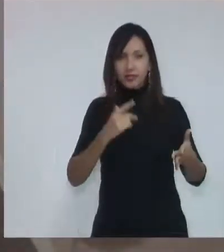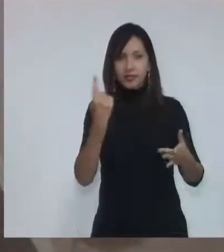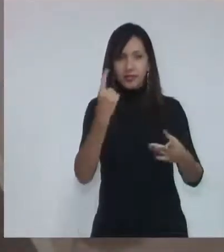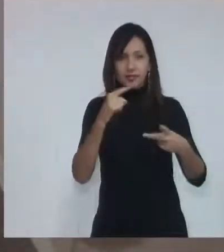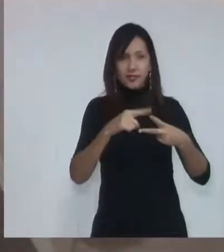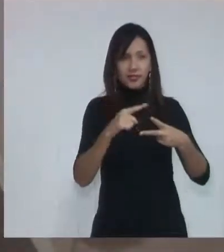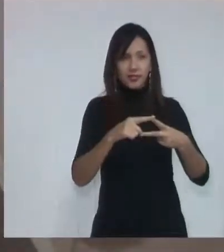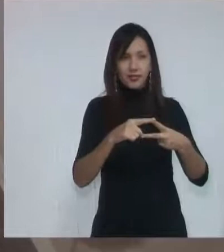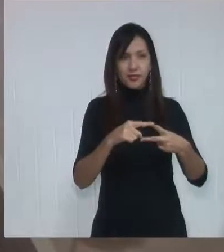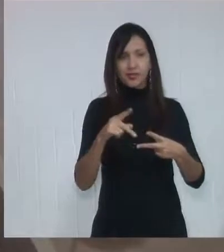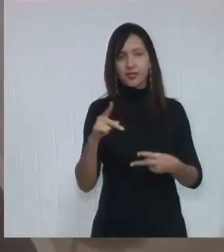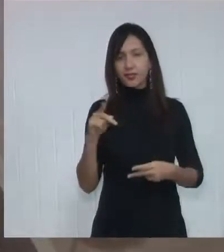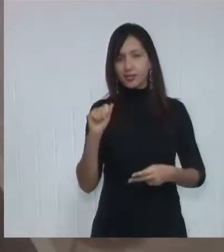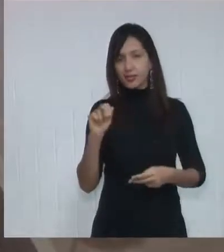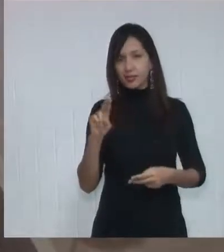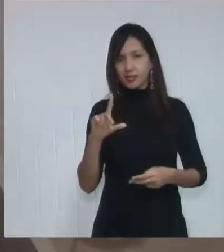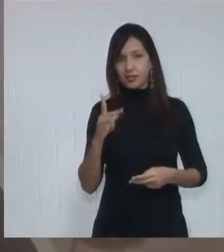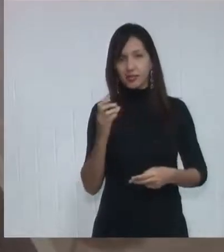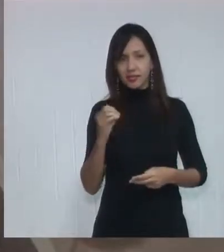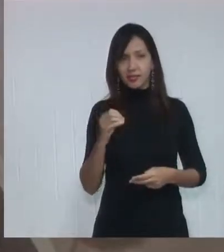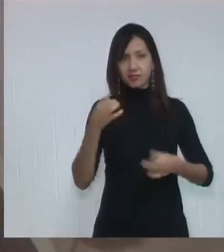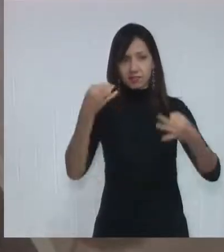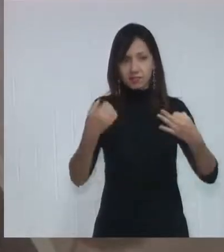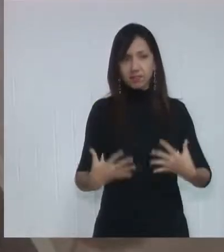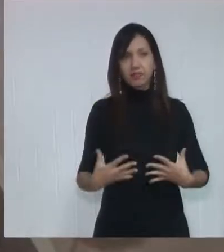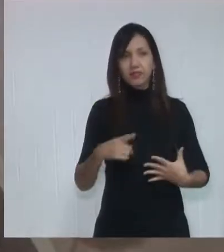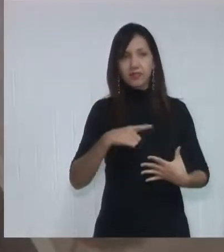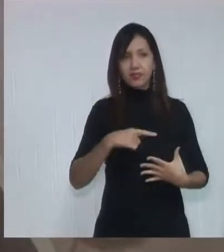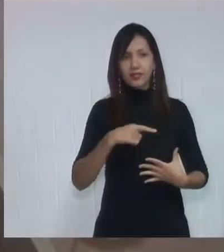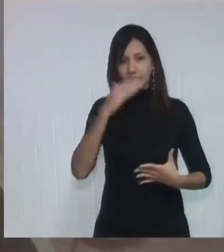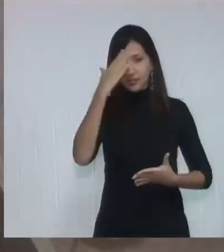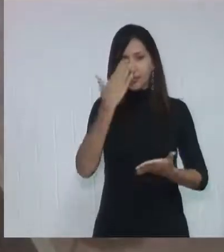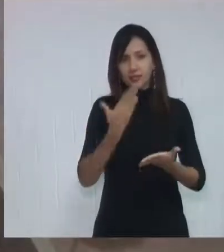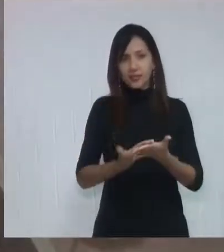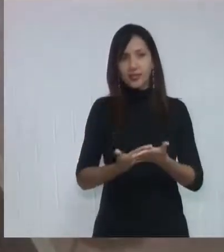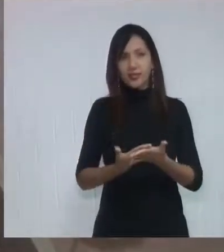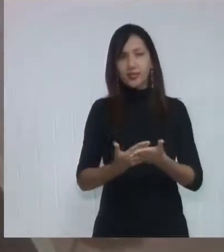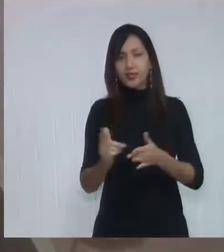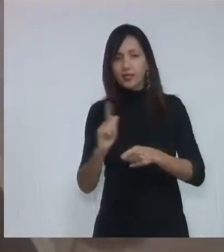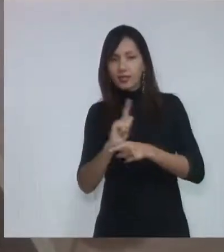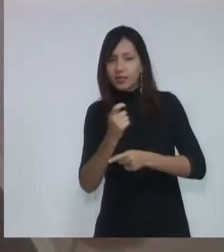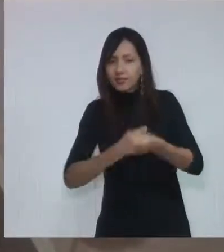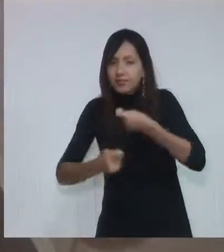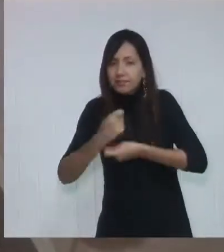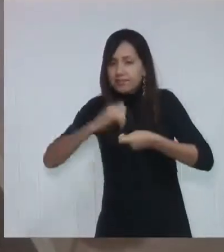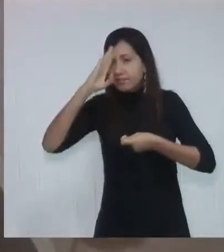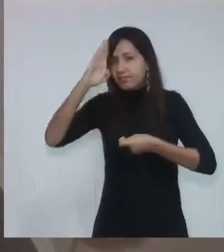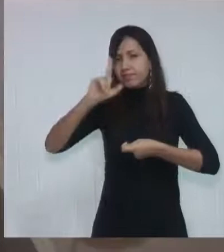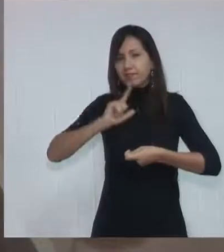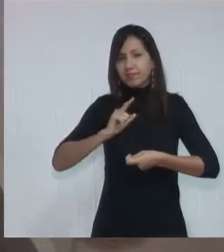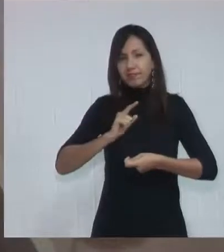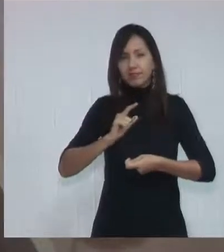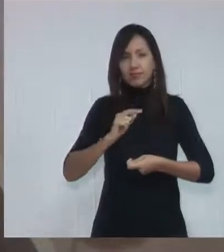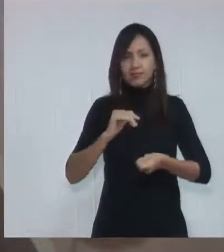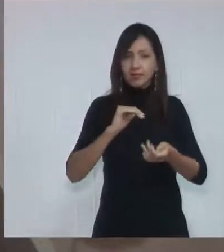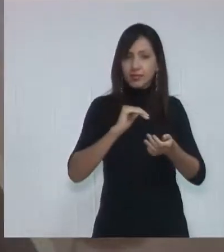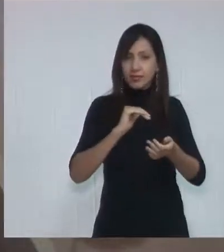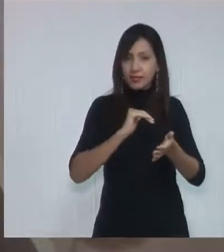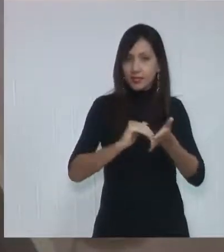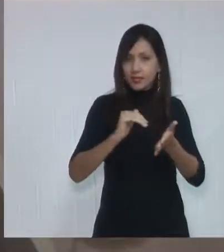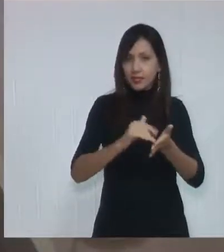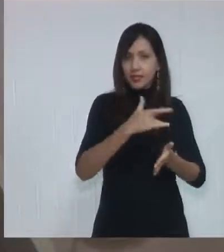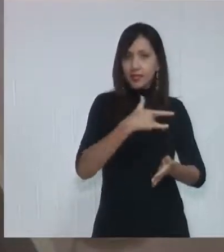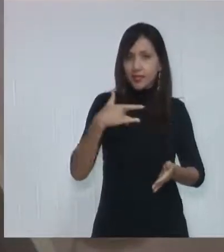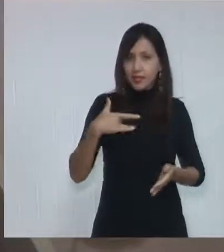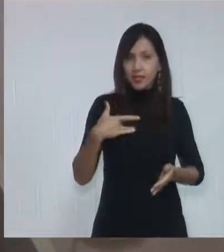Paulinho Palmeira, muito bem colocada aqui. Acho que essa gestão da saúde, principalmente com alguns profissionais novos,